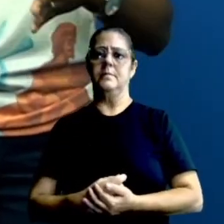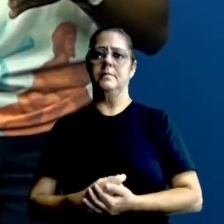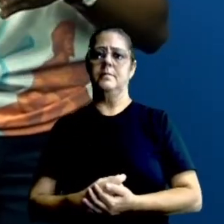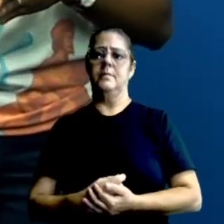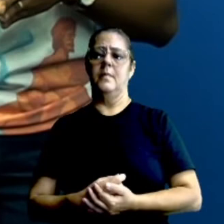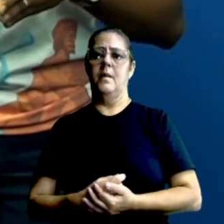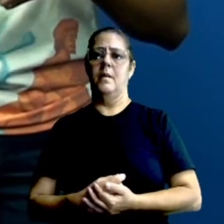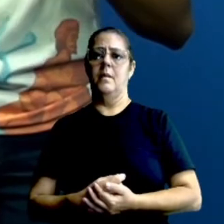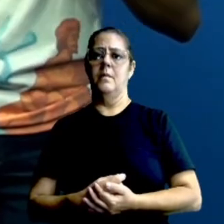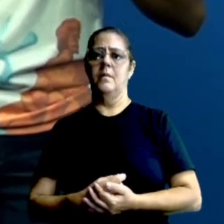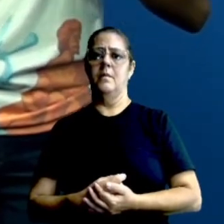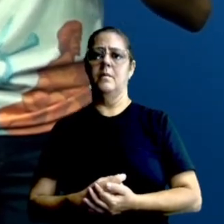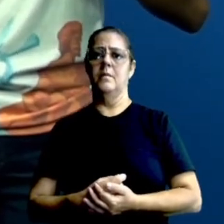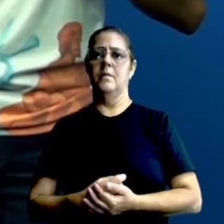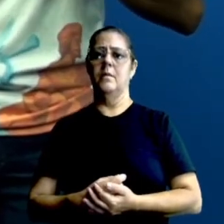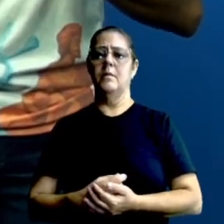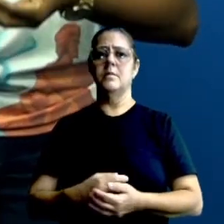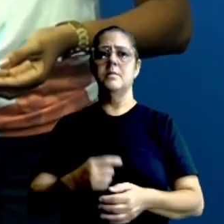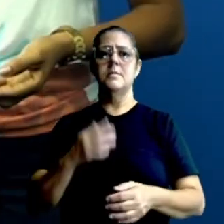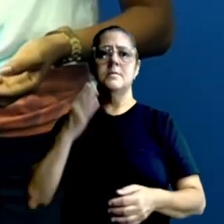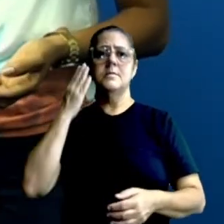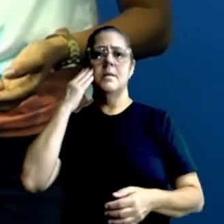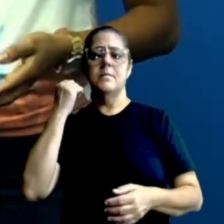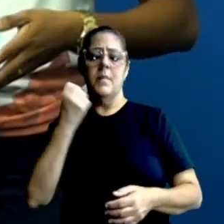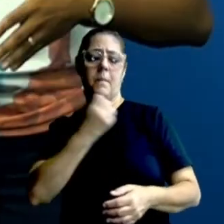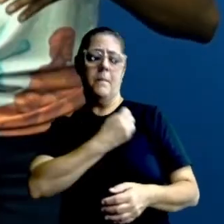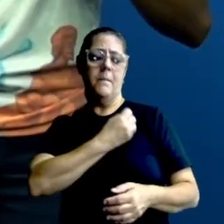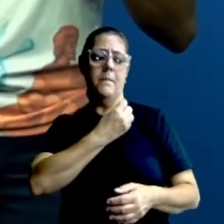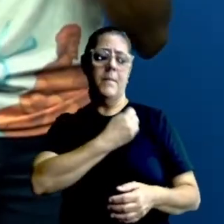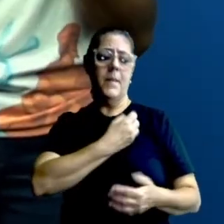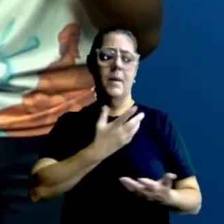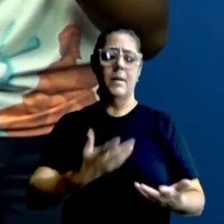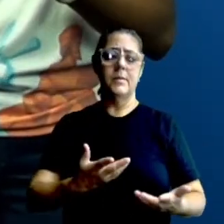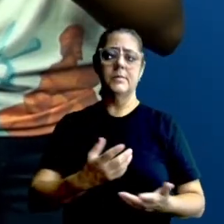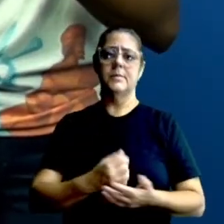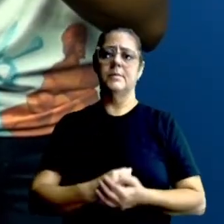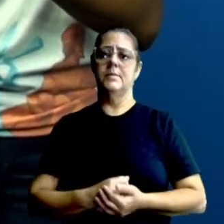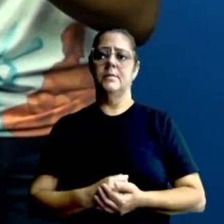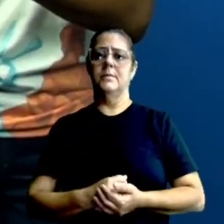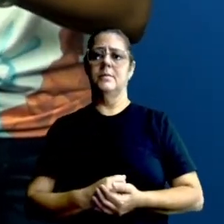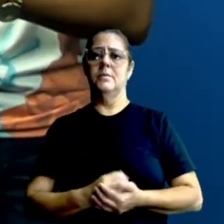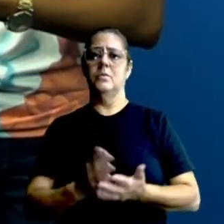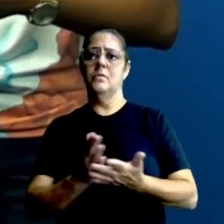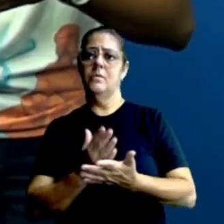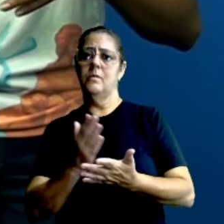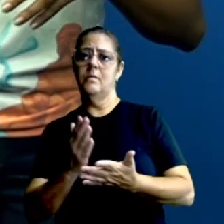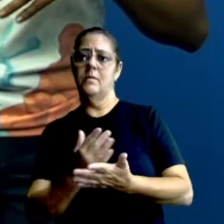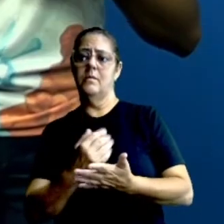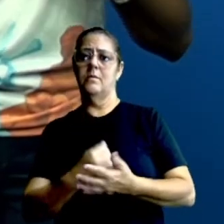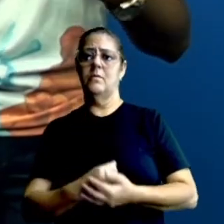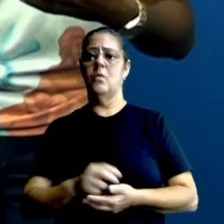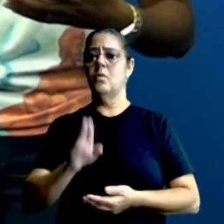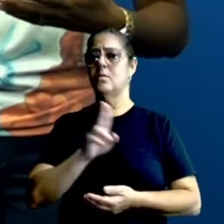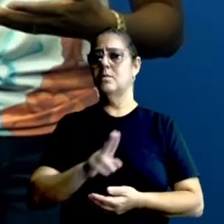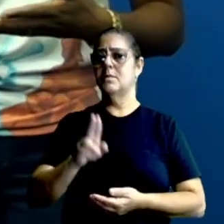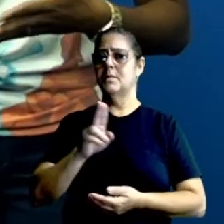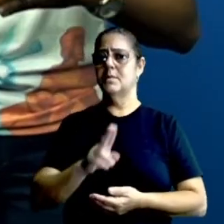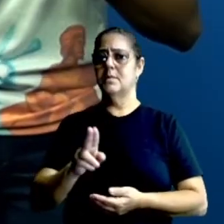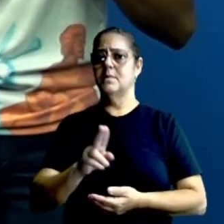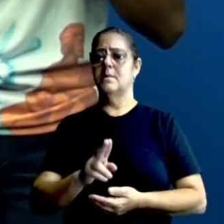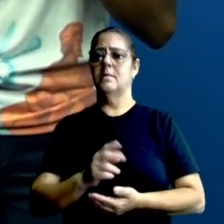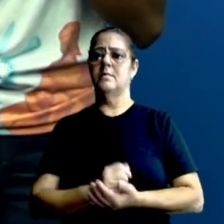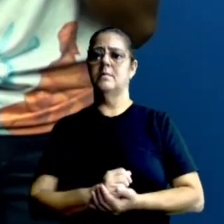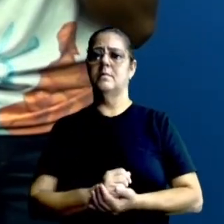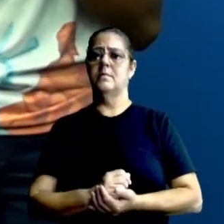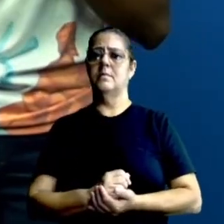toilet Play Quando você quiser saber qual é a página então o optei disciples usa essas expressões